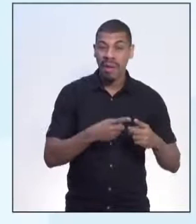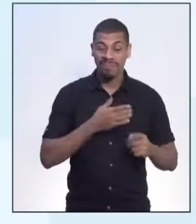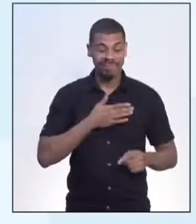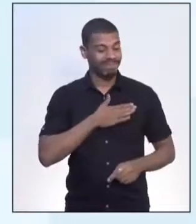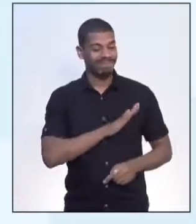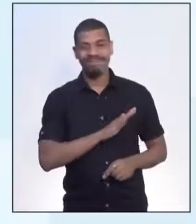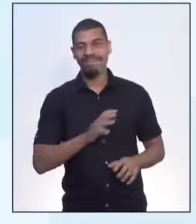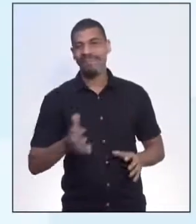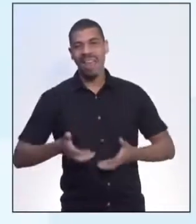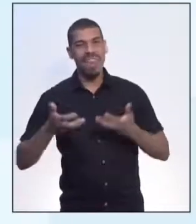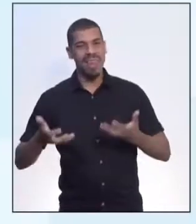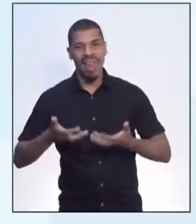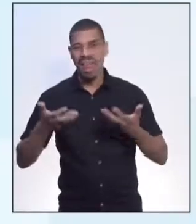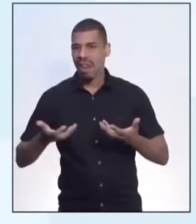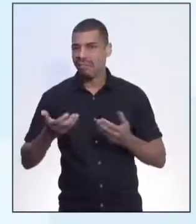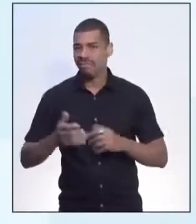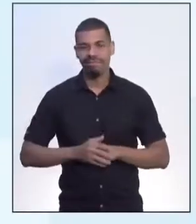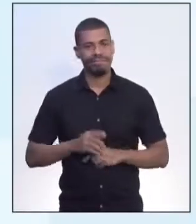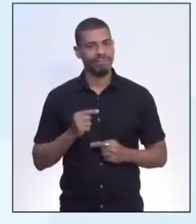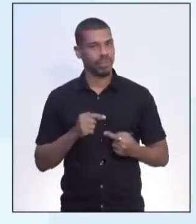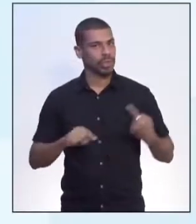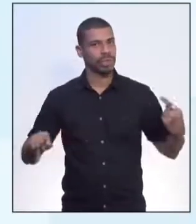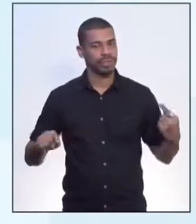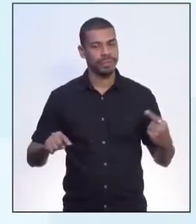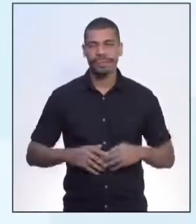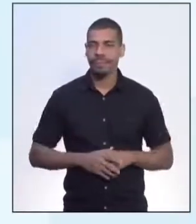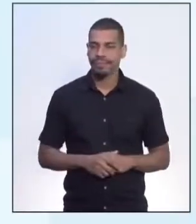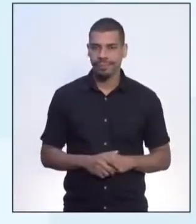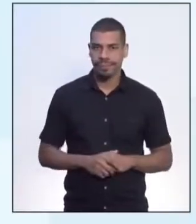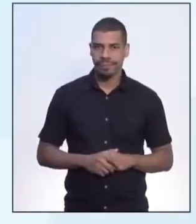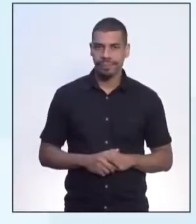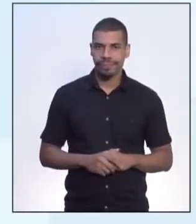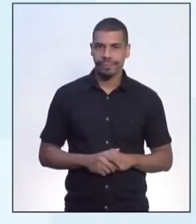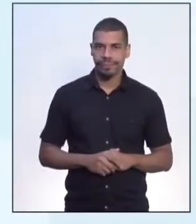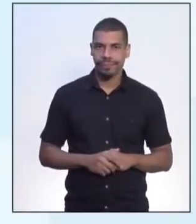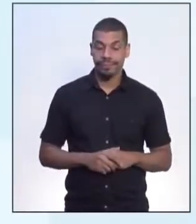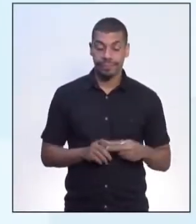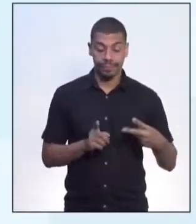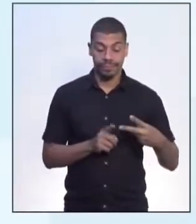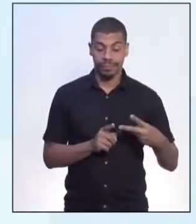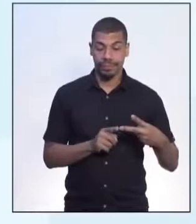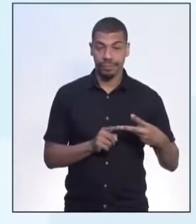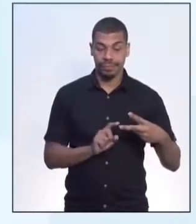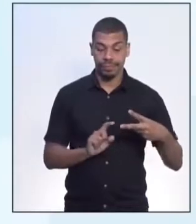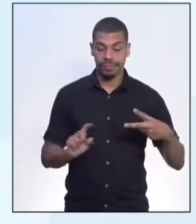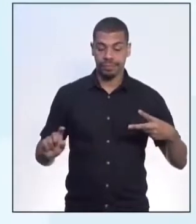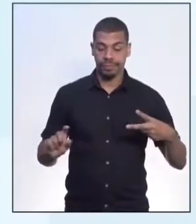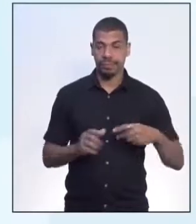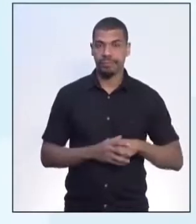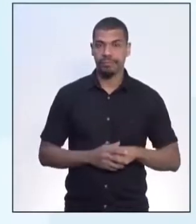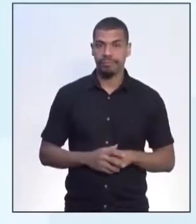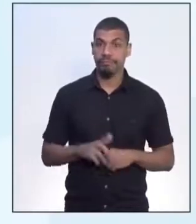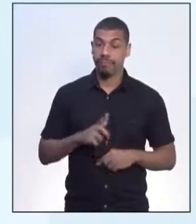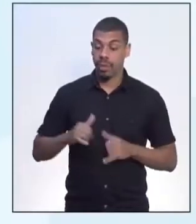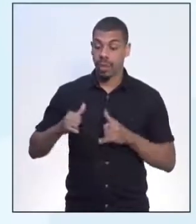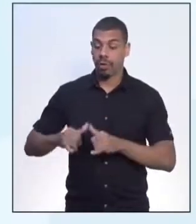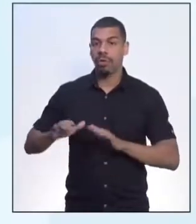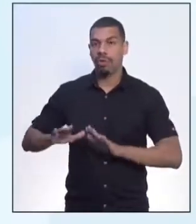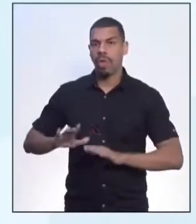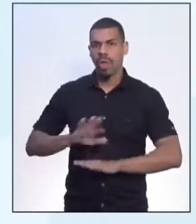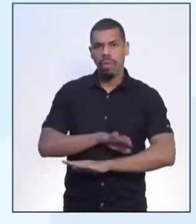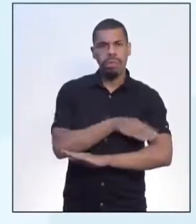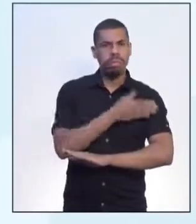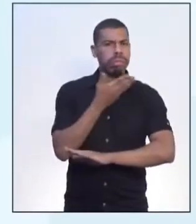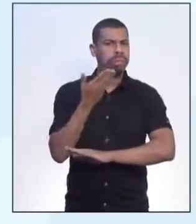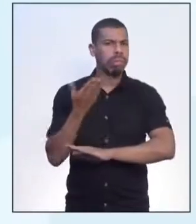contraste relacionado à primeira oração. A segunda, I stay at school all day on Wednesday. Eu fico na escola o dia